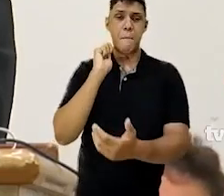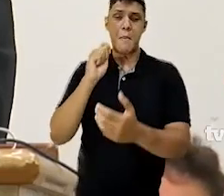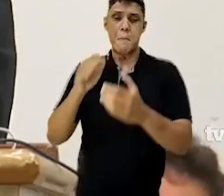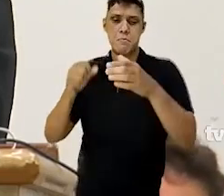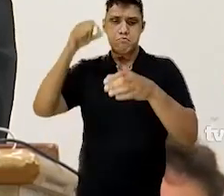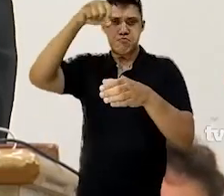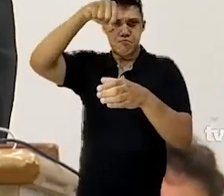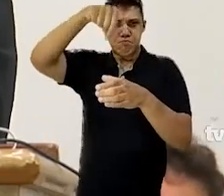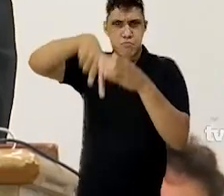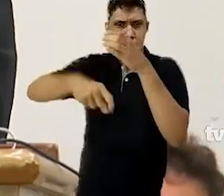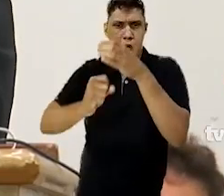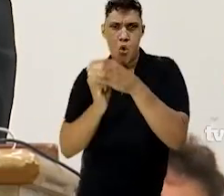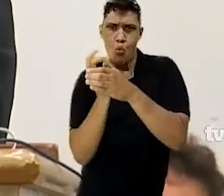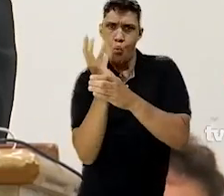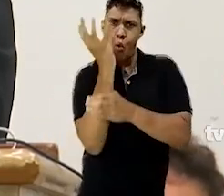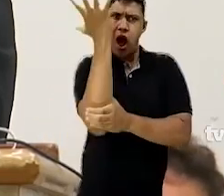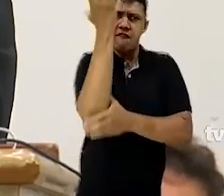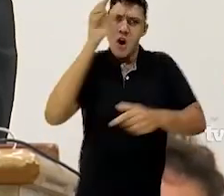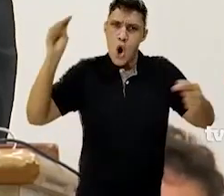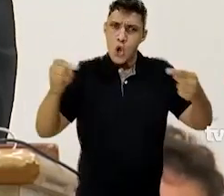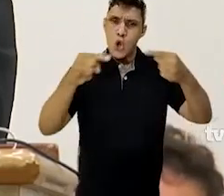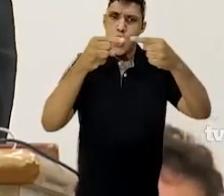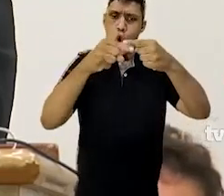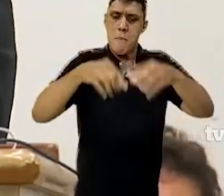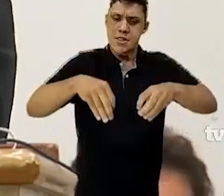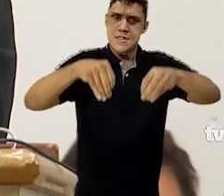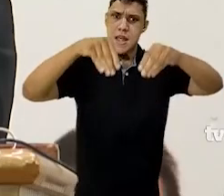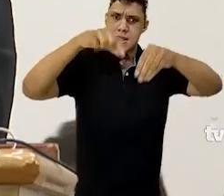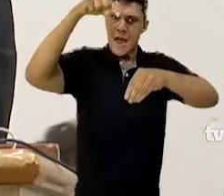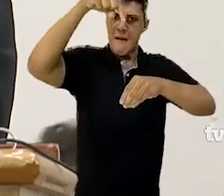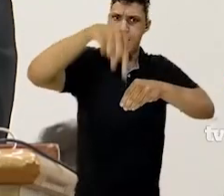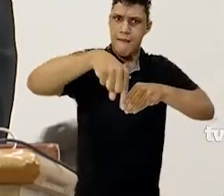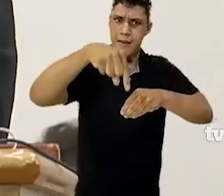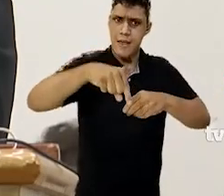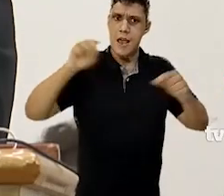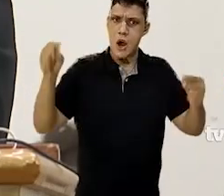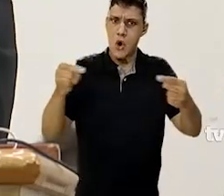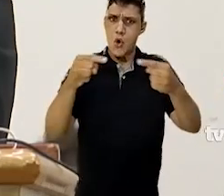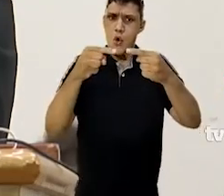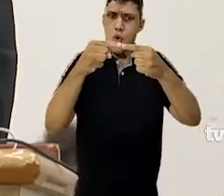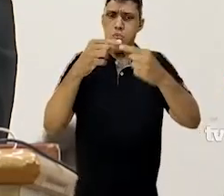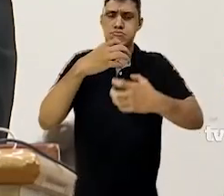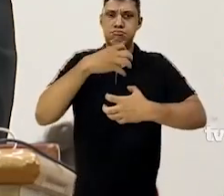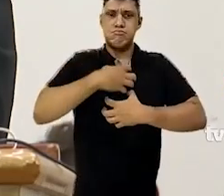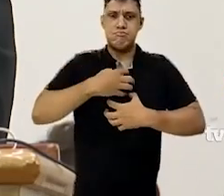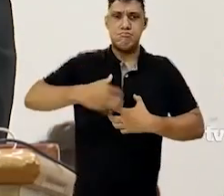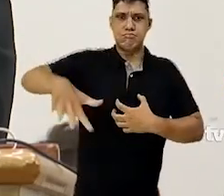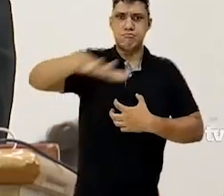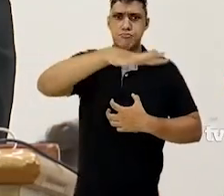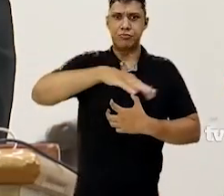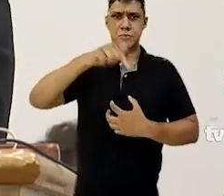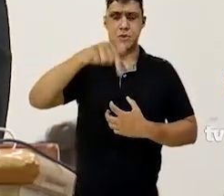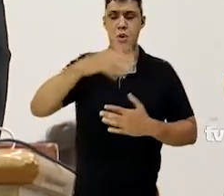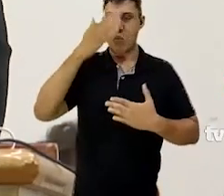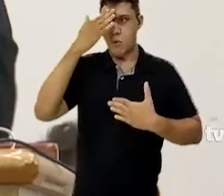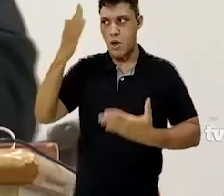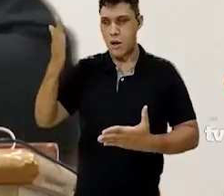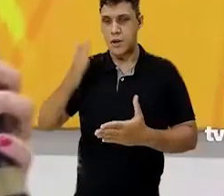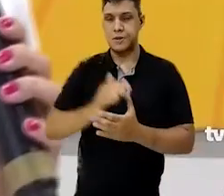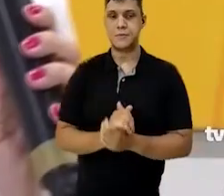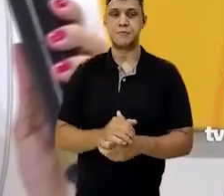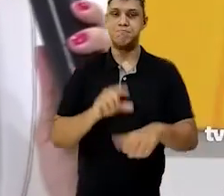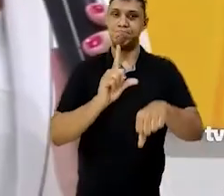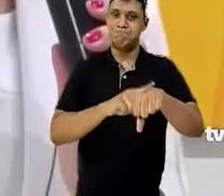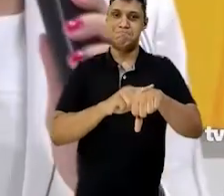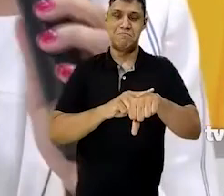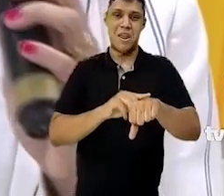que esteja de acordo com o nosso solo, que esteja de acordo com o nosso clima, que sirva. Obrigada, candidato. Seu tempo esgotou.